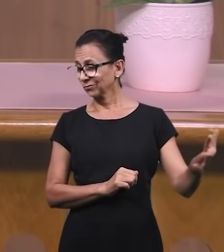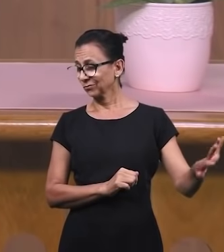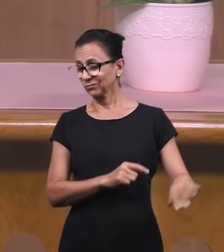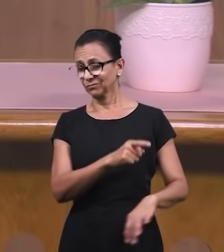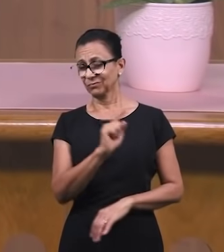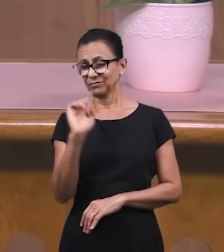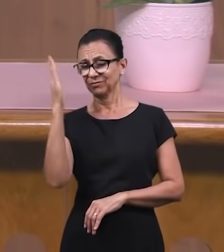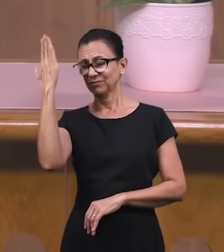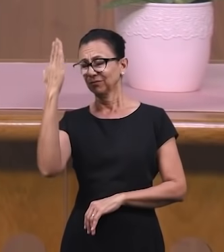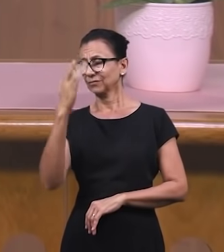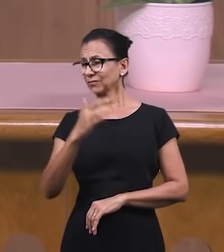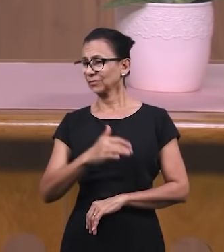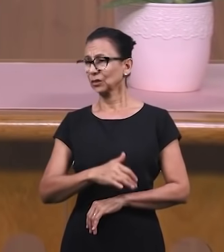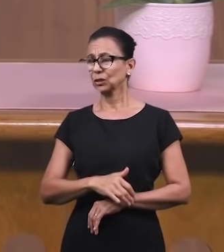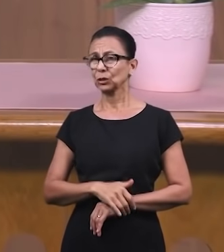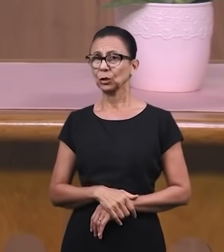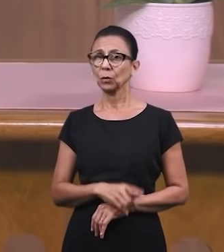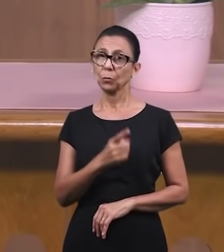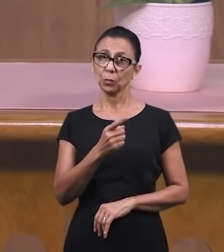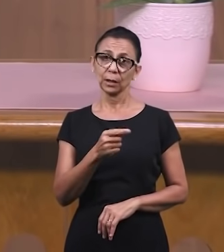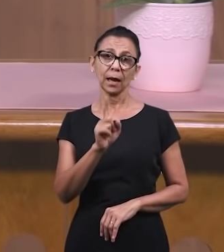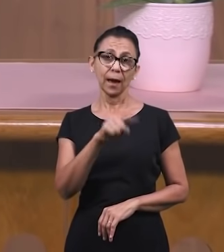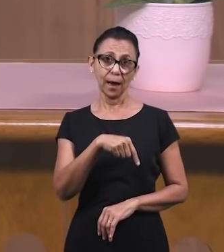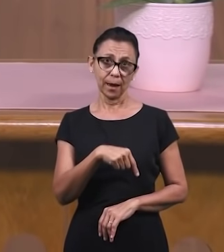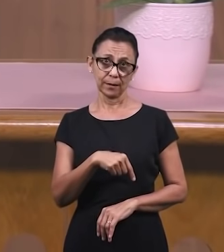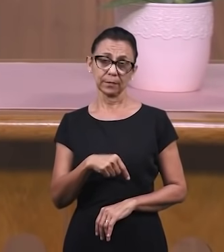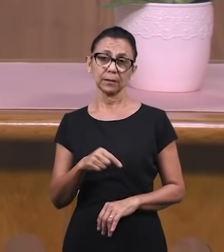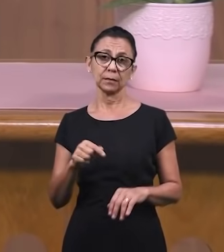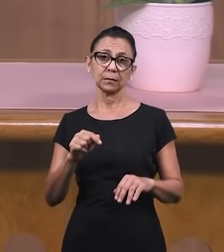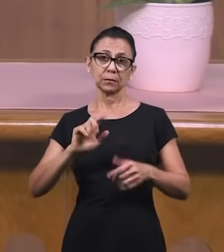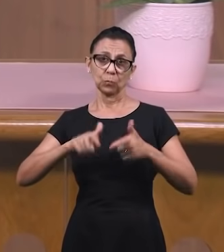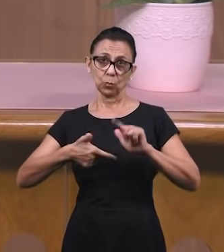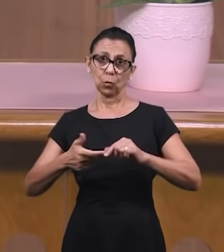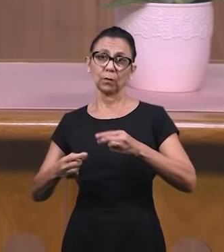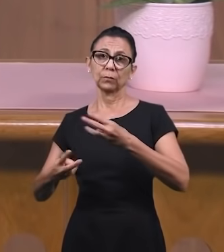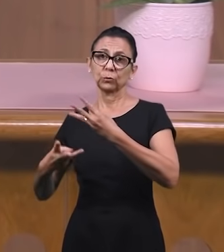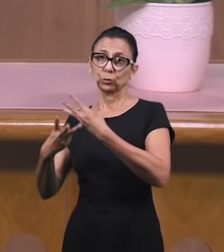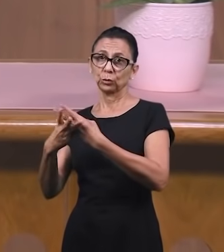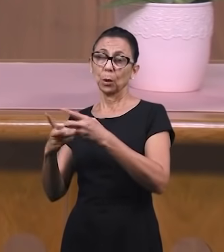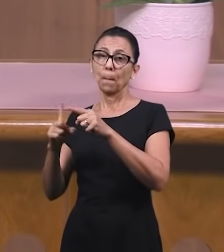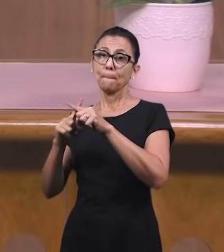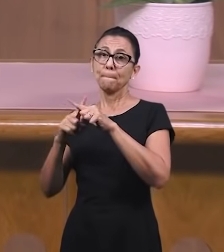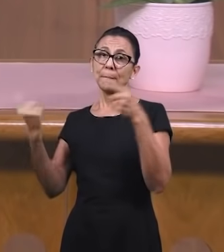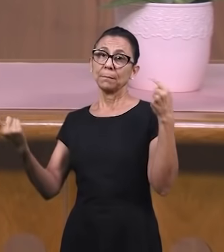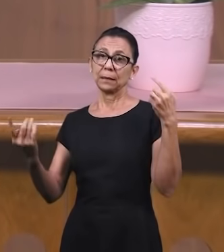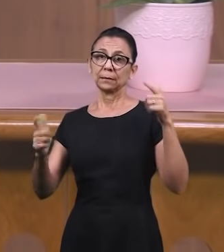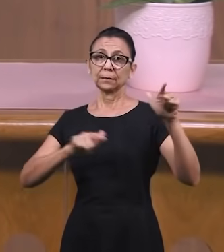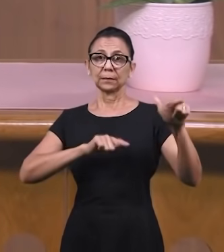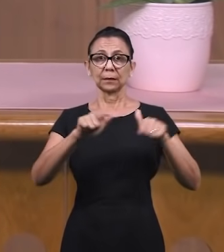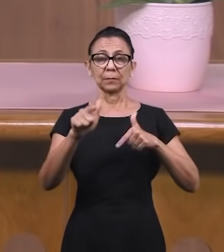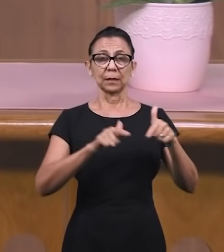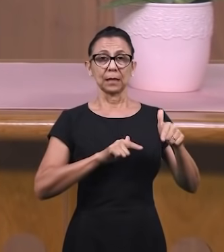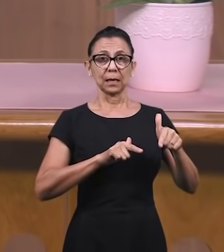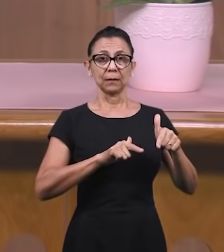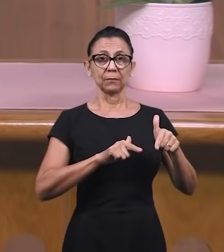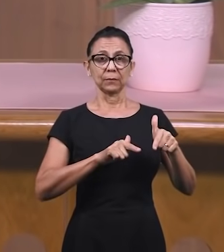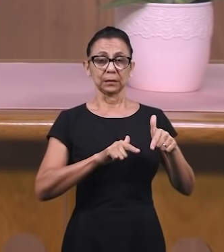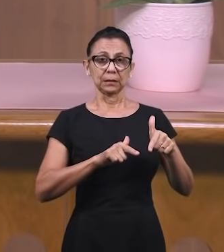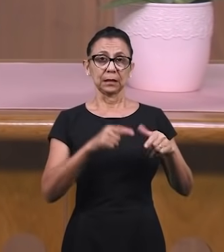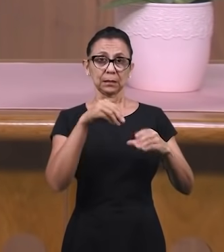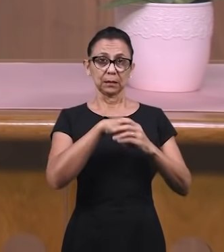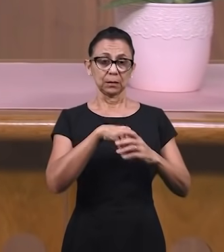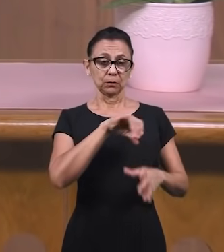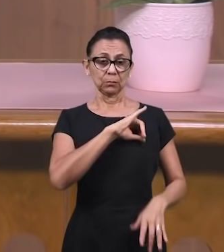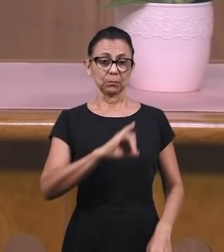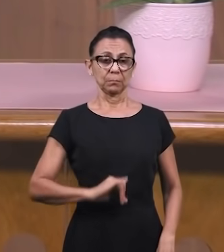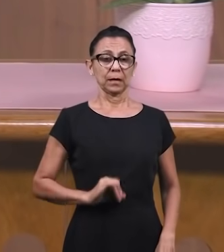se fosse um traidor, porque, apesar de ser judeu, ele servia ao Império Romano. Mas